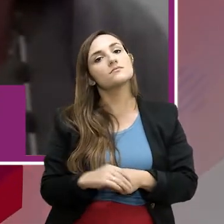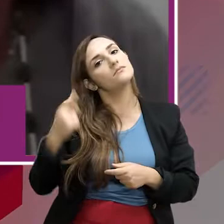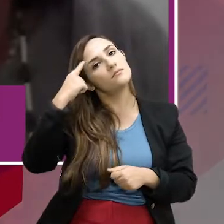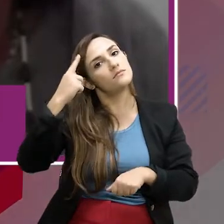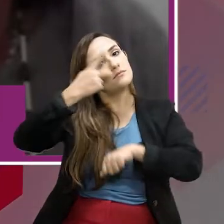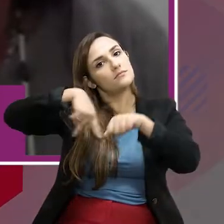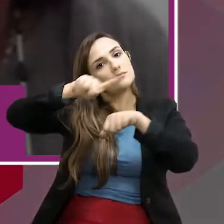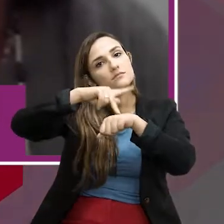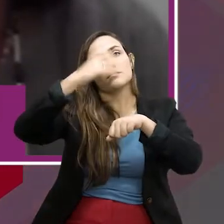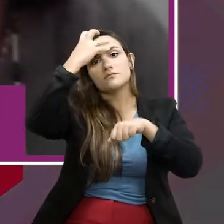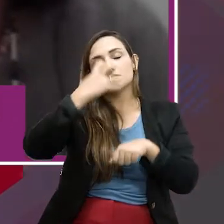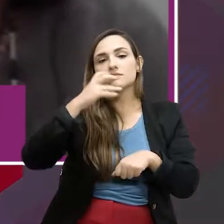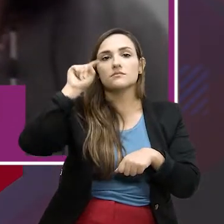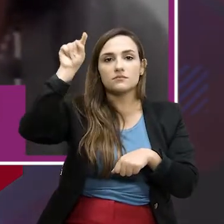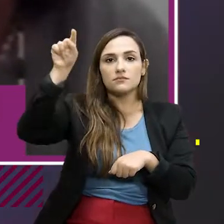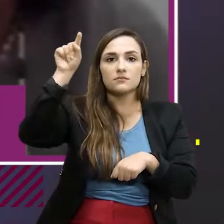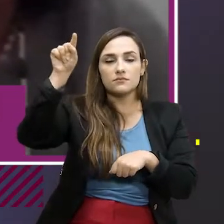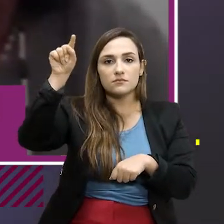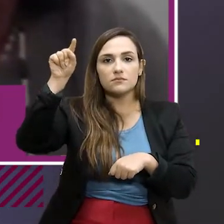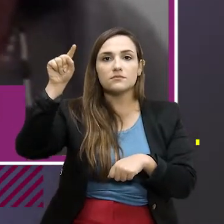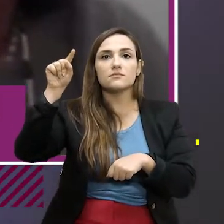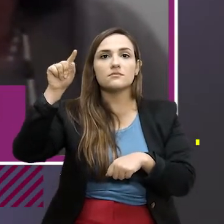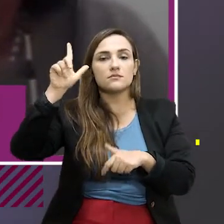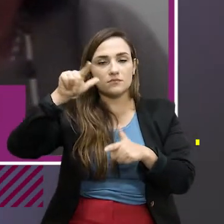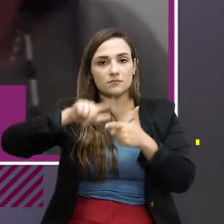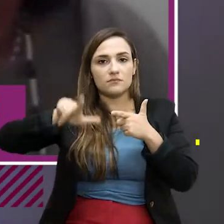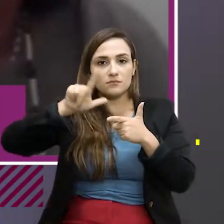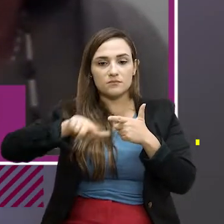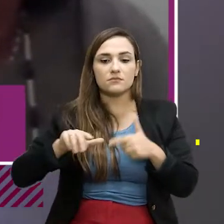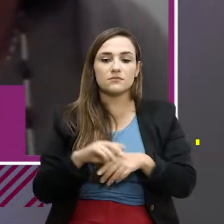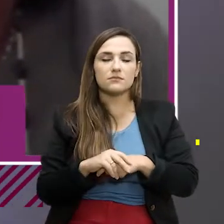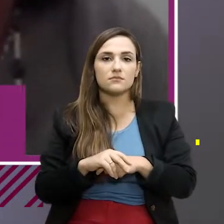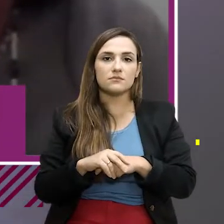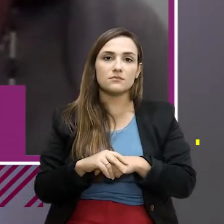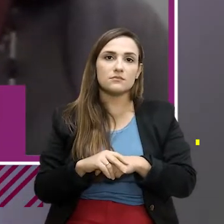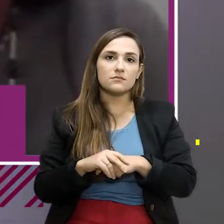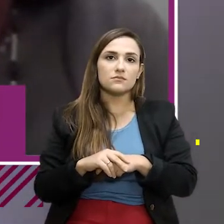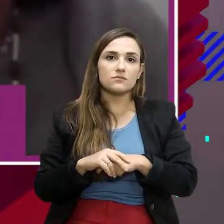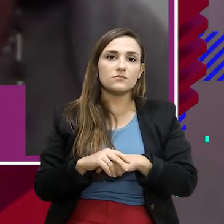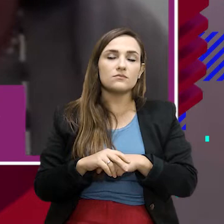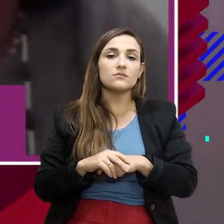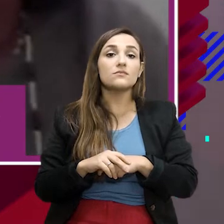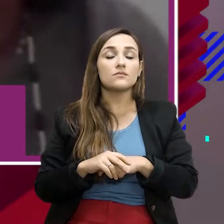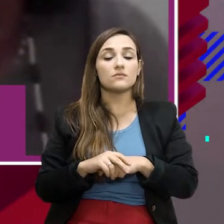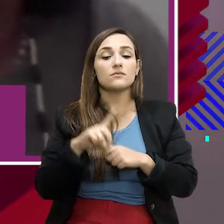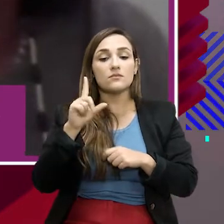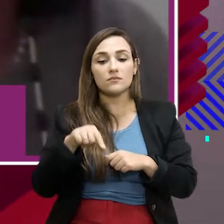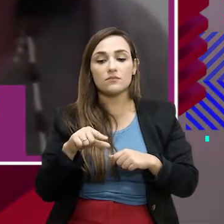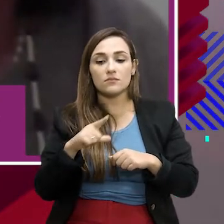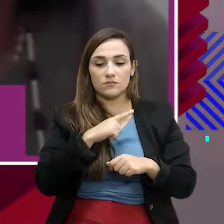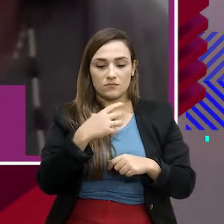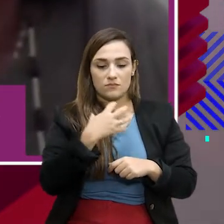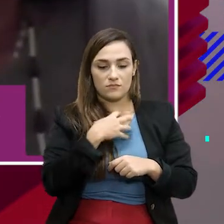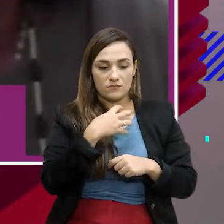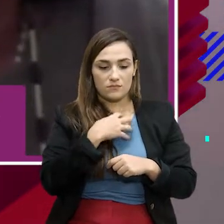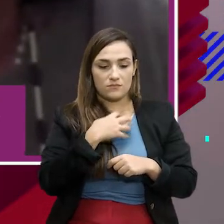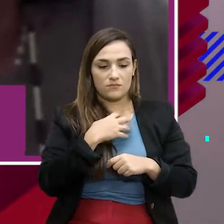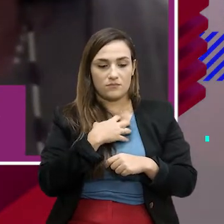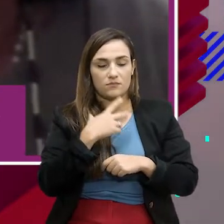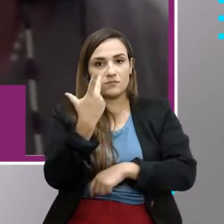registro sério. Vamos pensar num país, outro país que tem um registro muito sério de efeitos adversos da vacina.